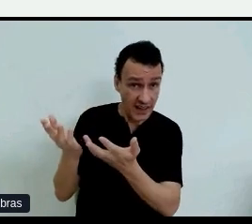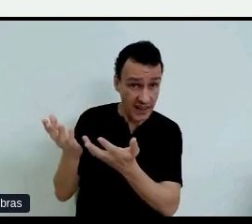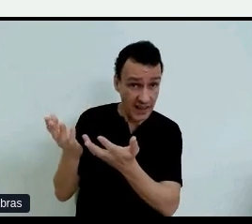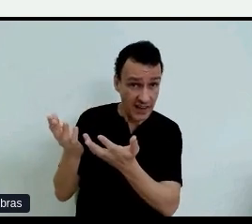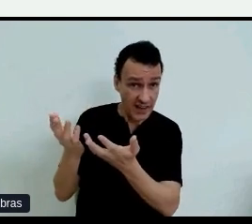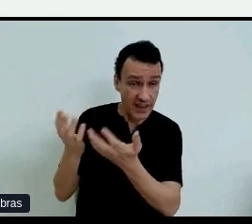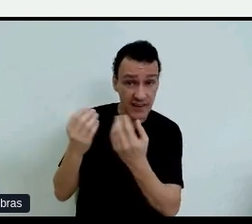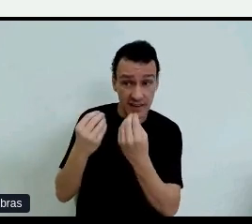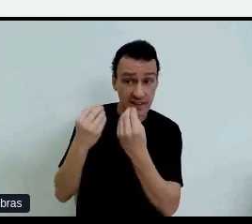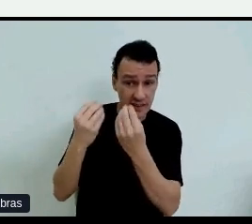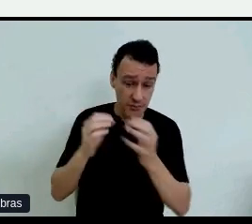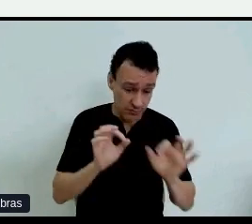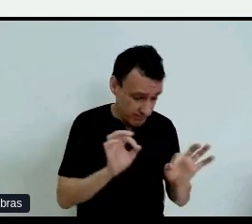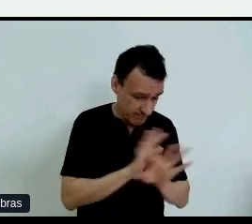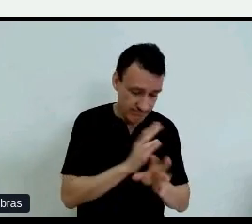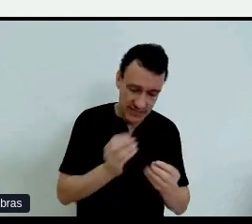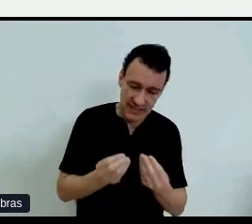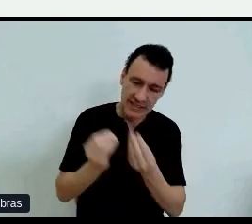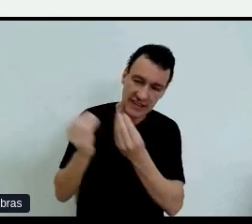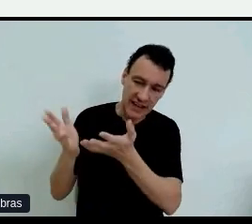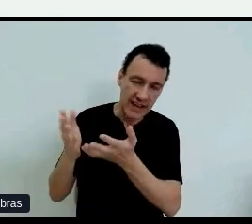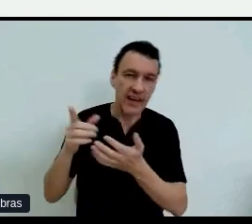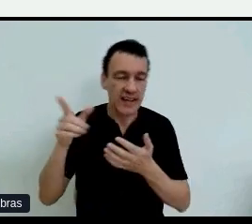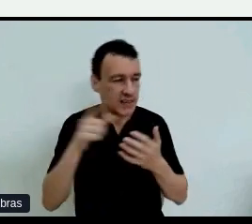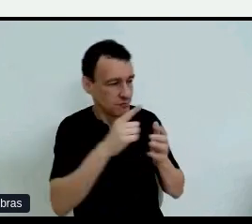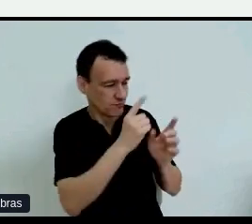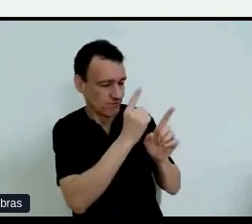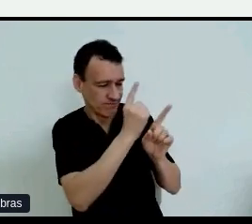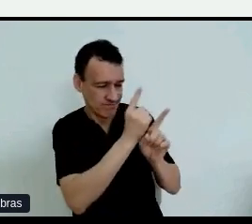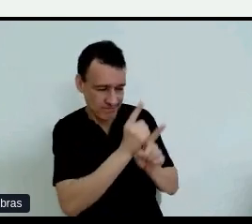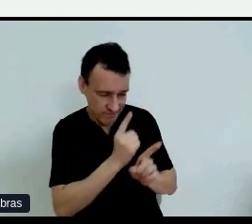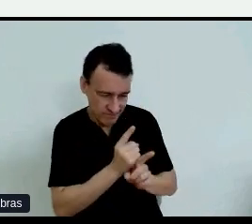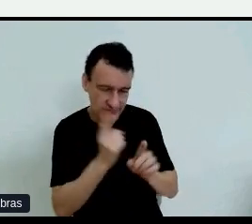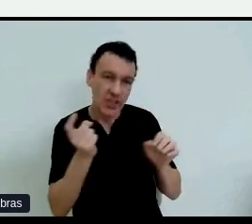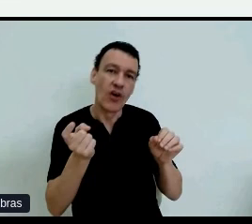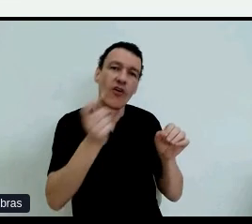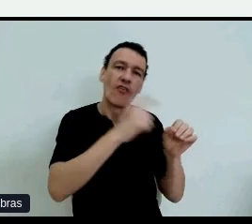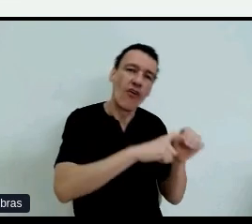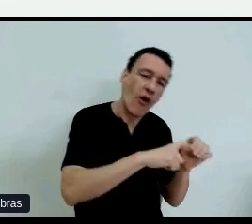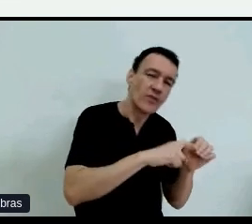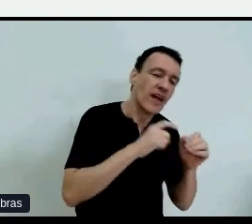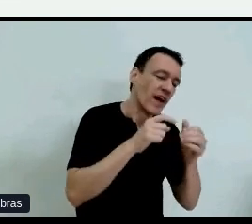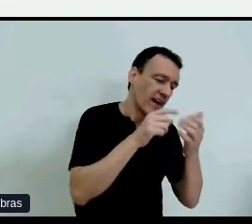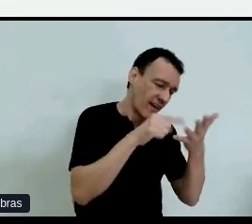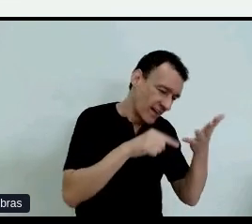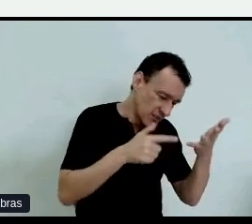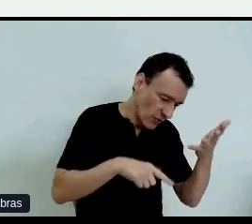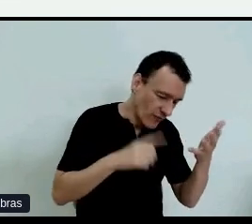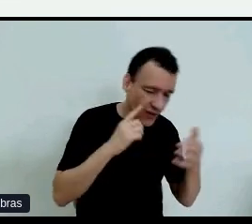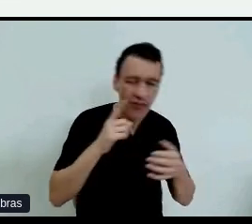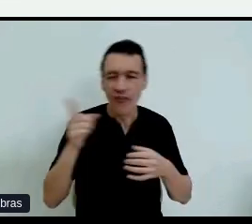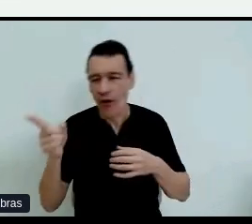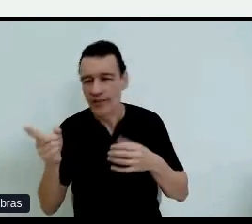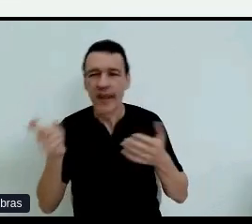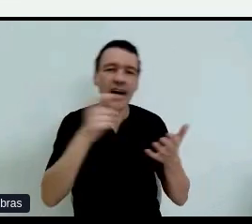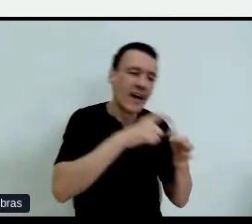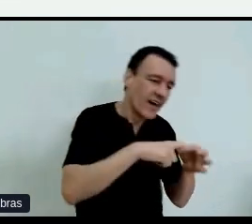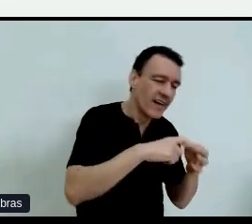itens como que você quer. Então, a questão de você ter um checklist para cada perfil nesse processo